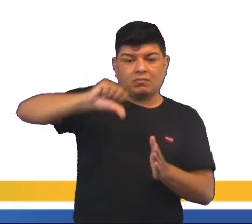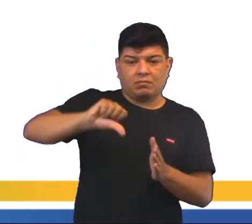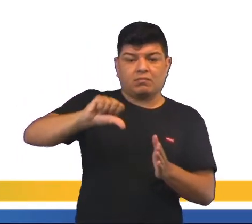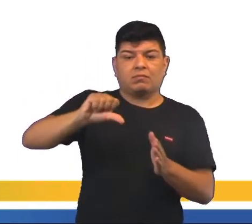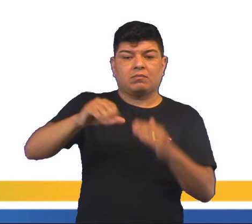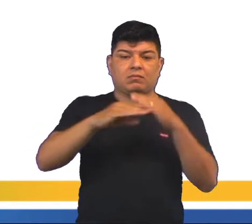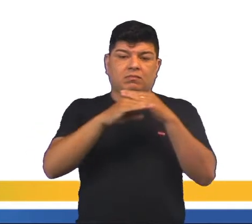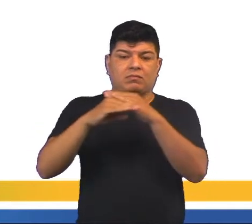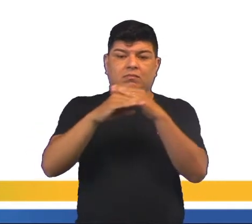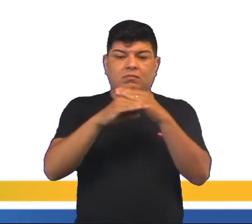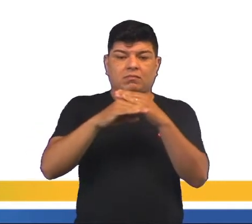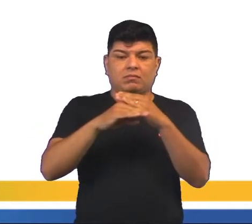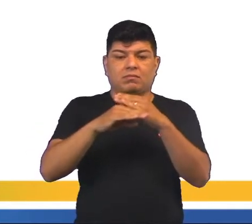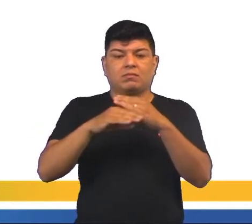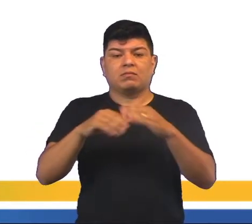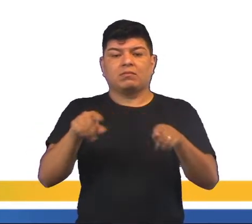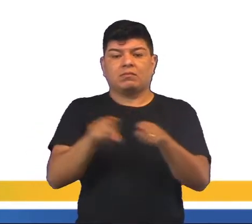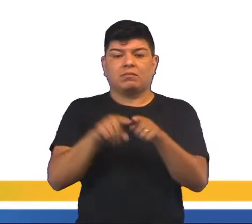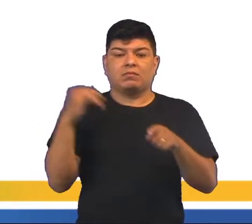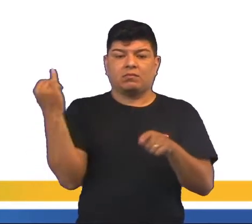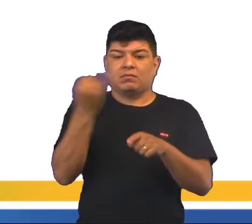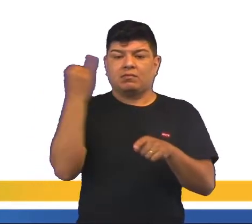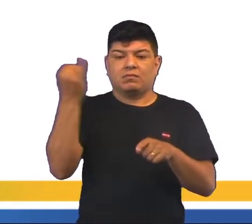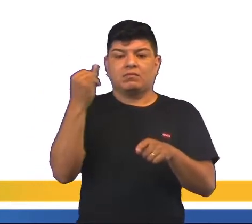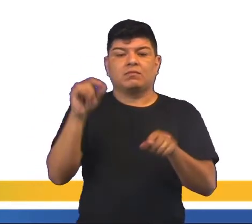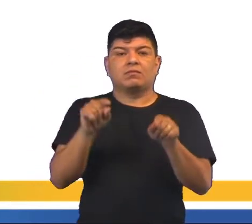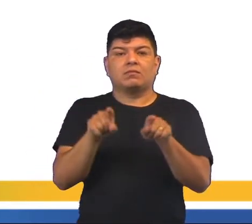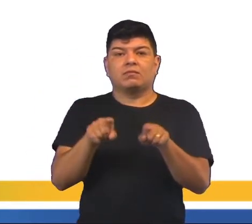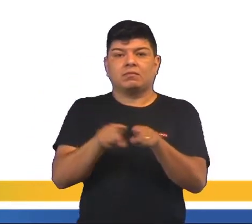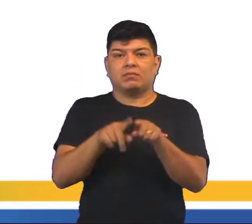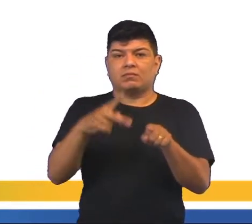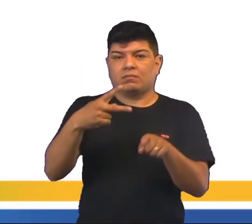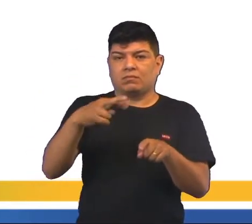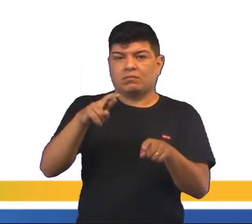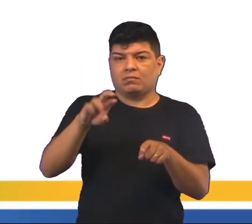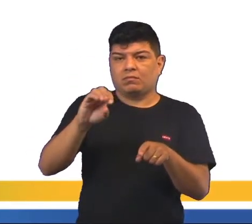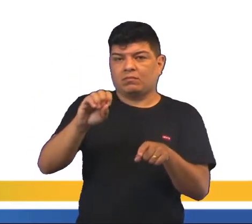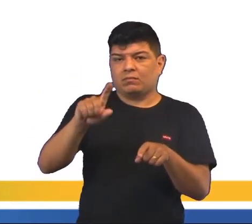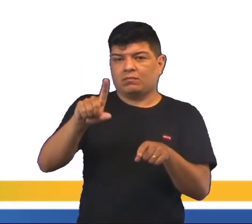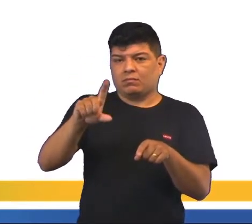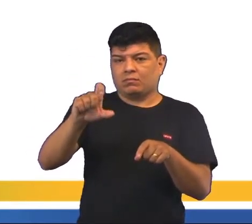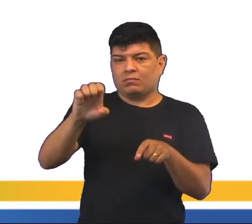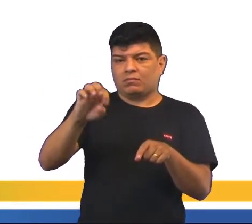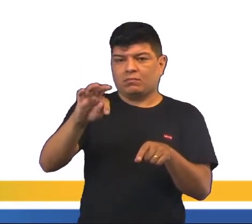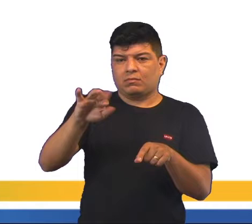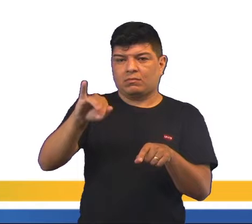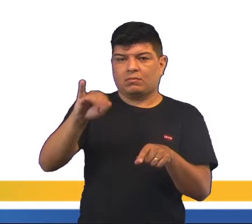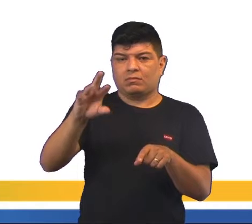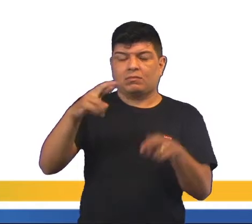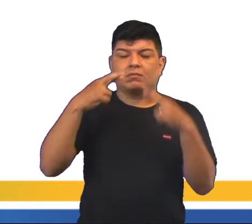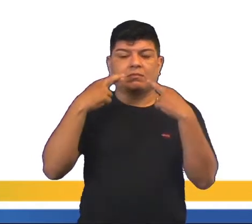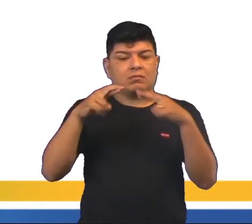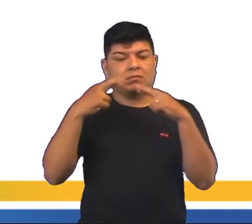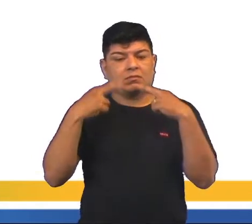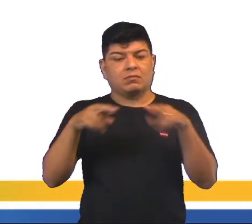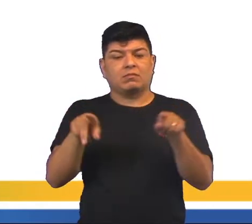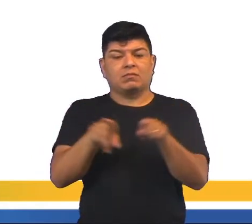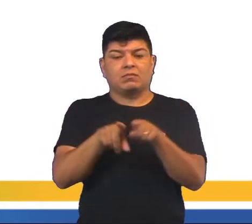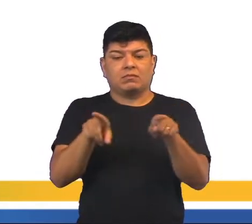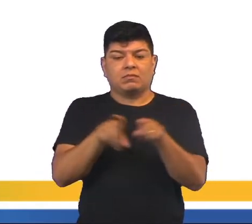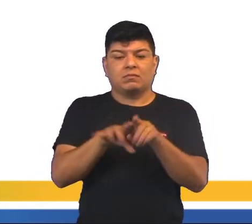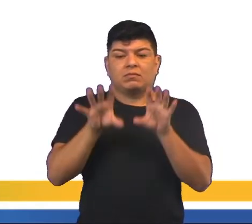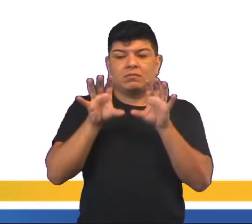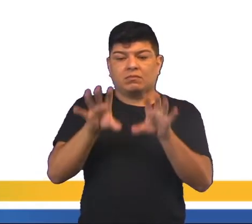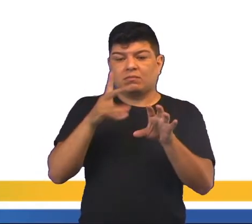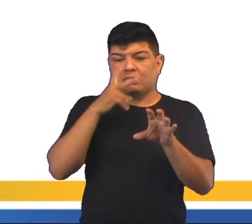sociedade igualitária e mais justa, importante para a concretização do proletariado, né, e é criticado por considerar